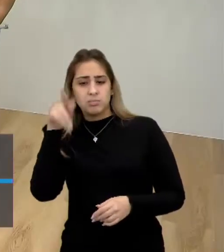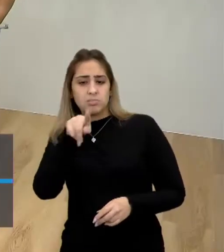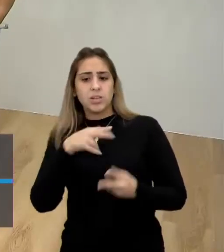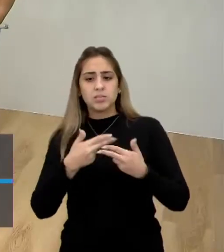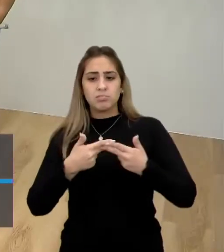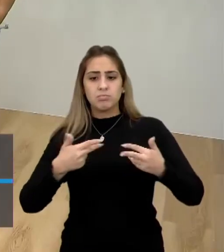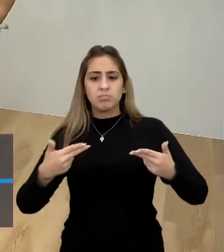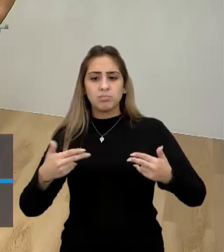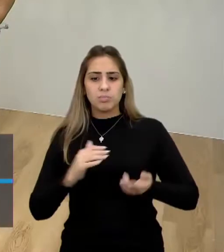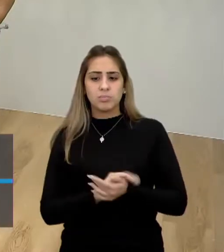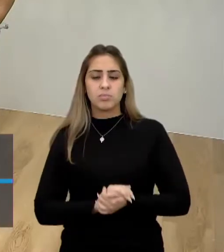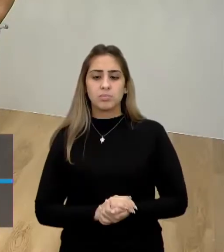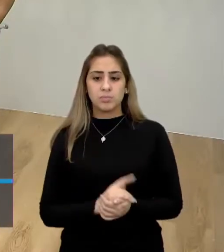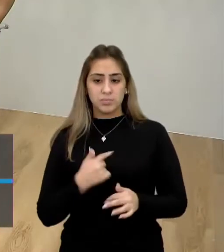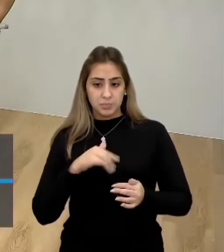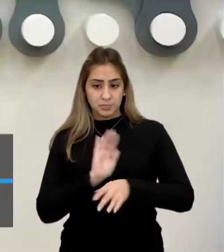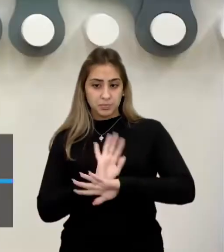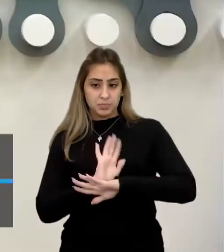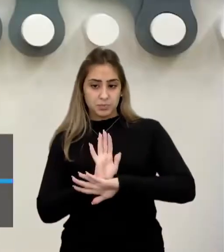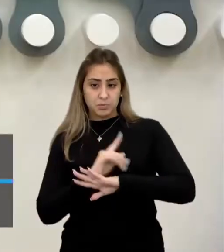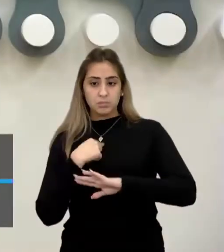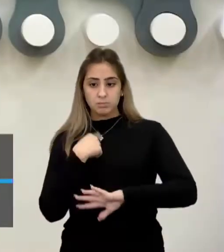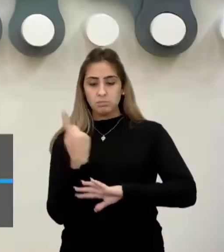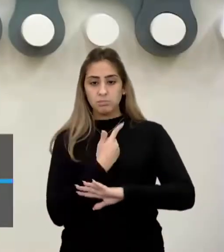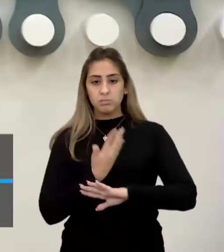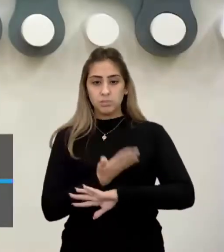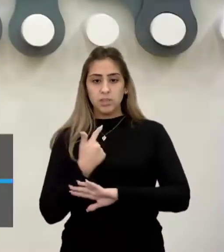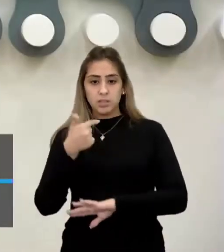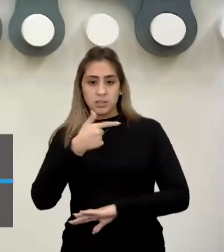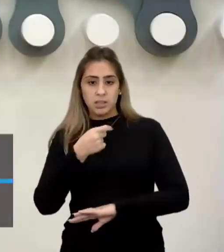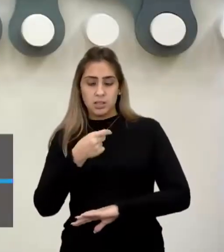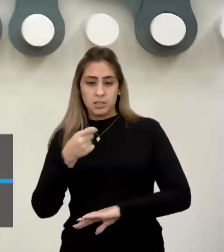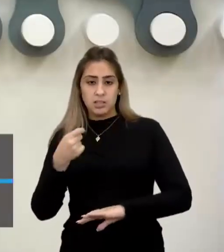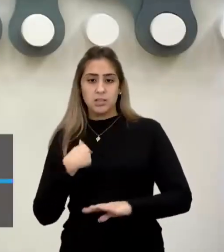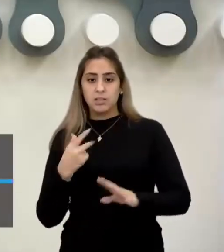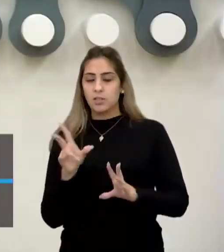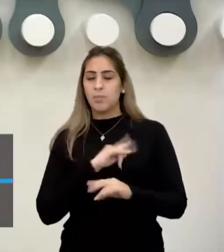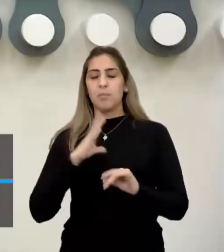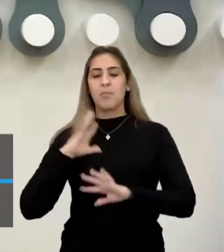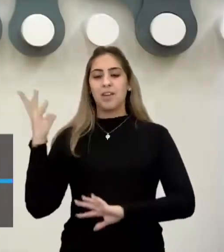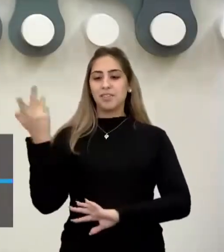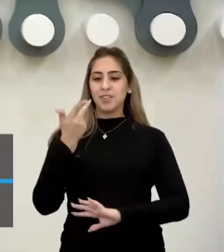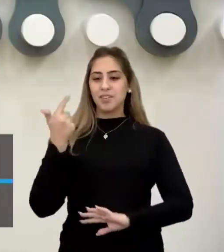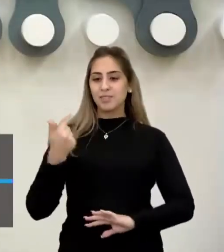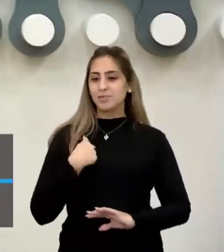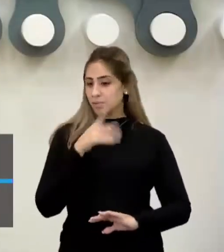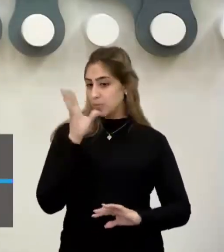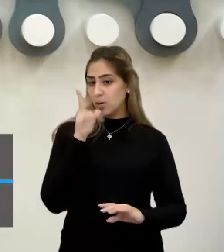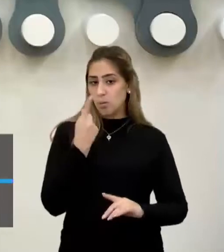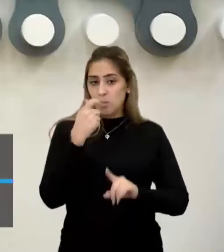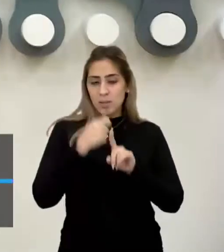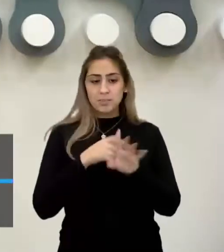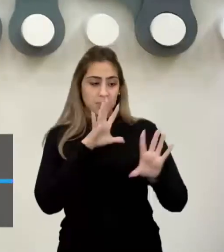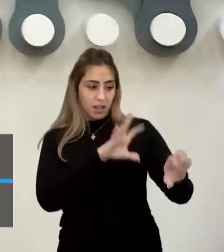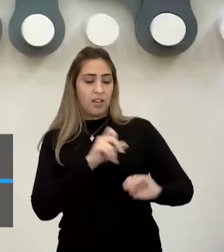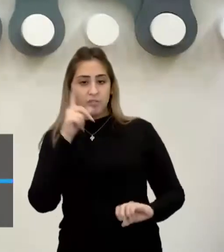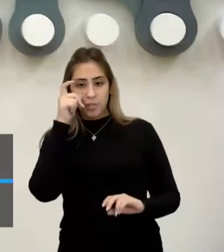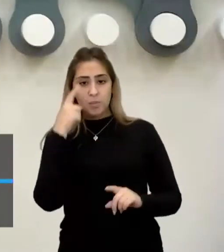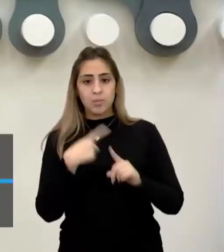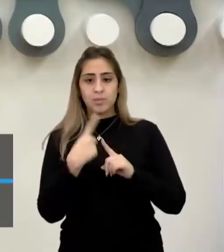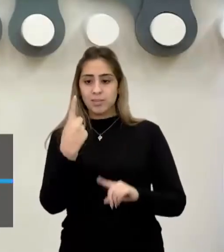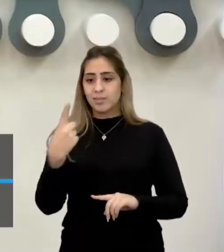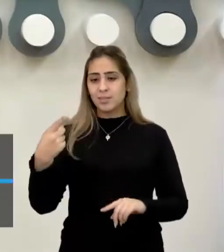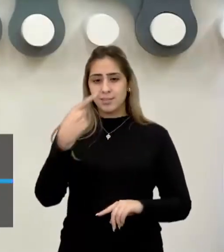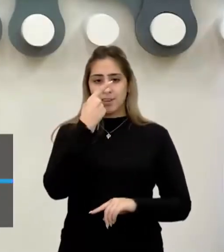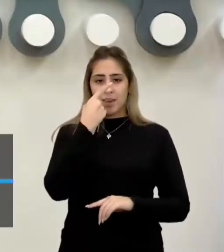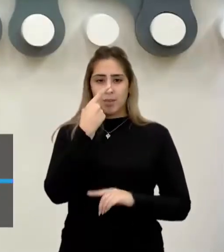desse negócio do filme. Aí você tirava 700 fotos e falava, arrasei! Aí você demora um mês pra pegar a foto, você tava com o dedão na